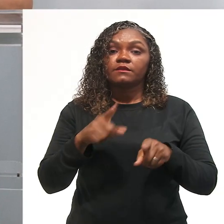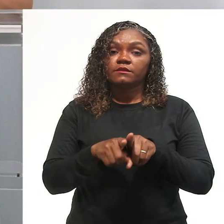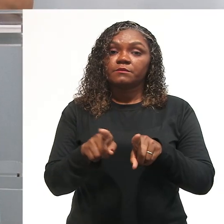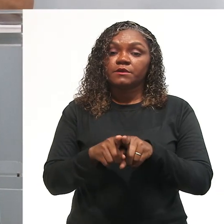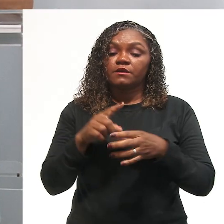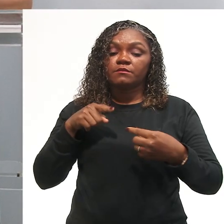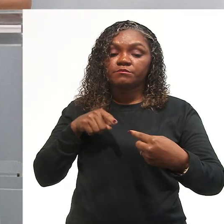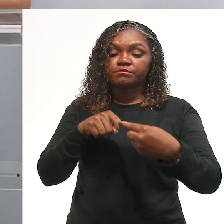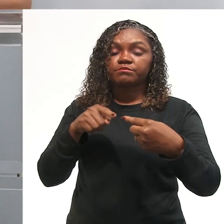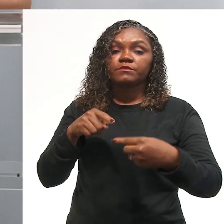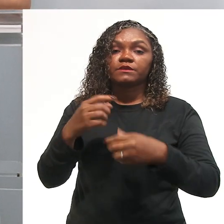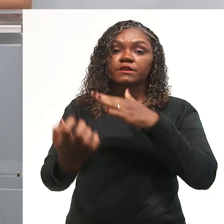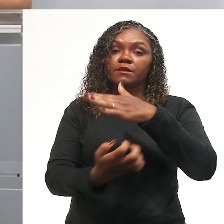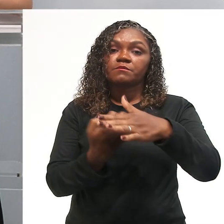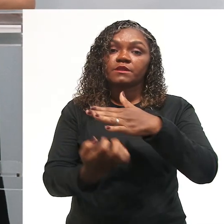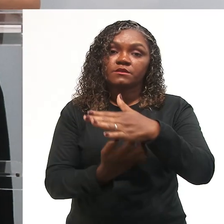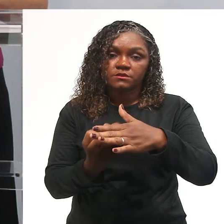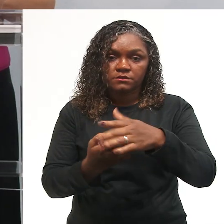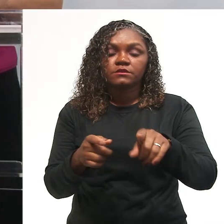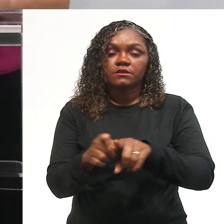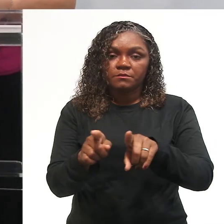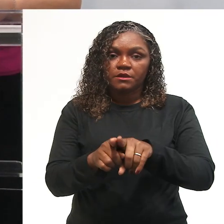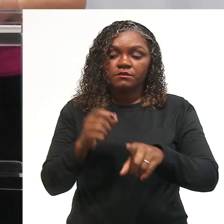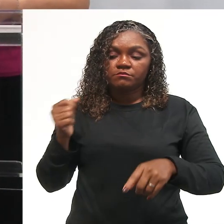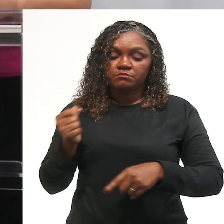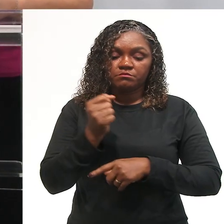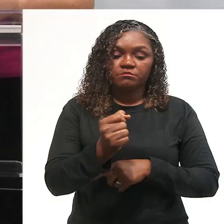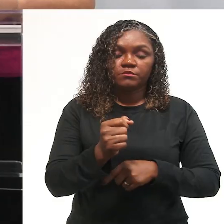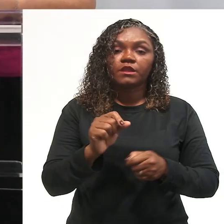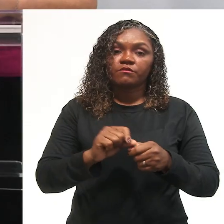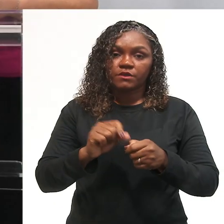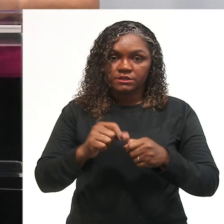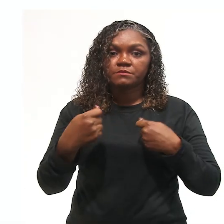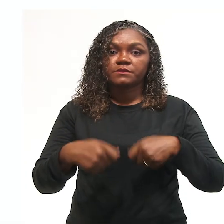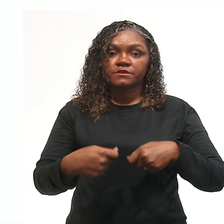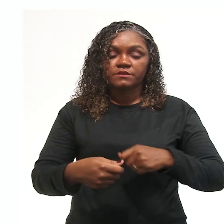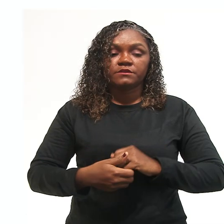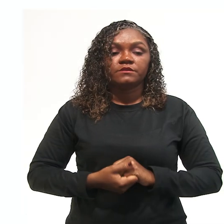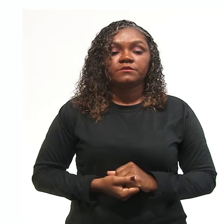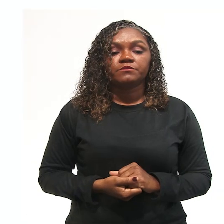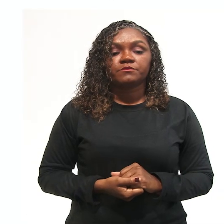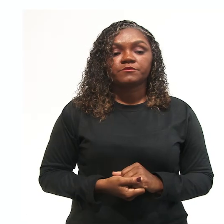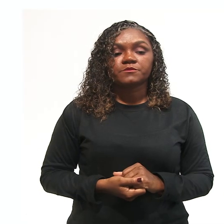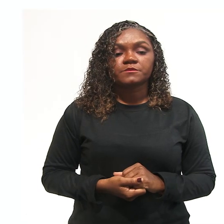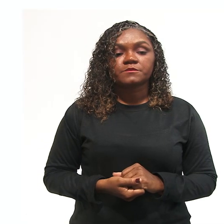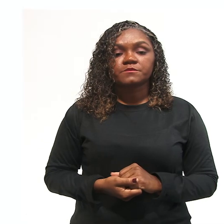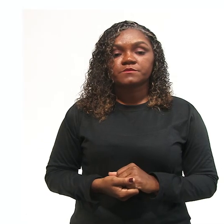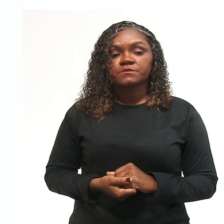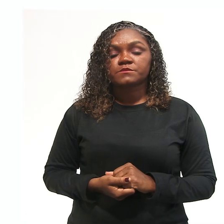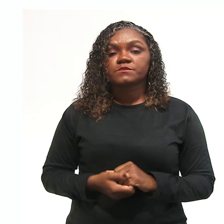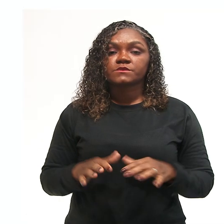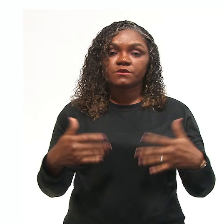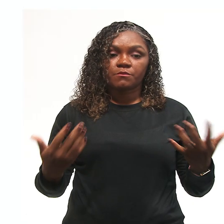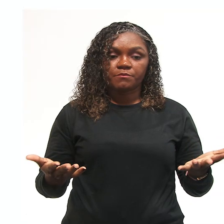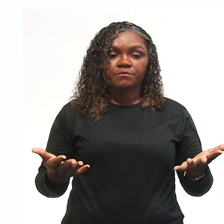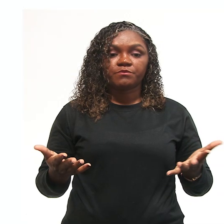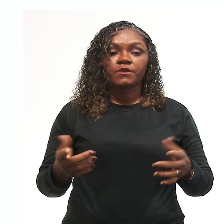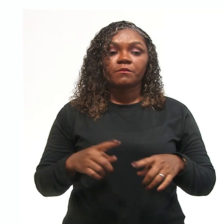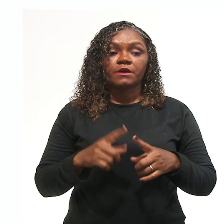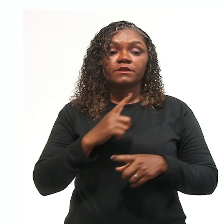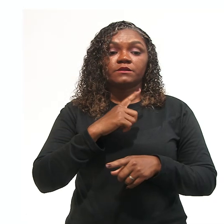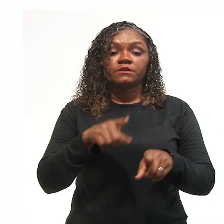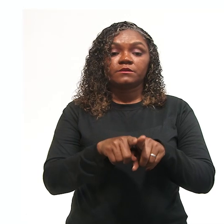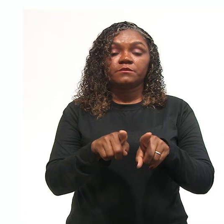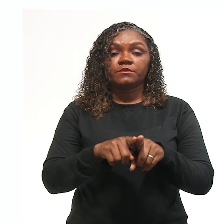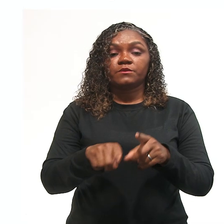está colocado, tá certo? Muito bem. Gestão de pessoas, por outro lado,